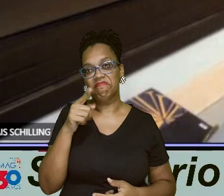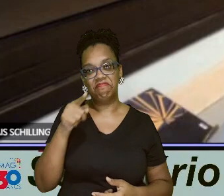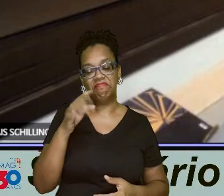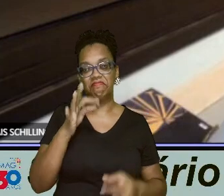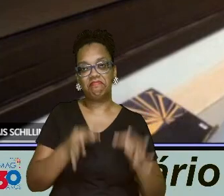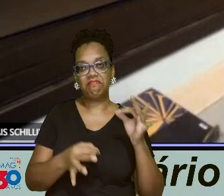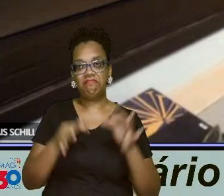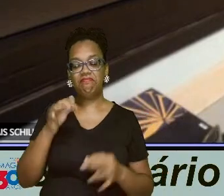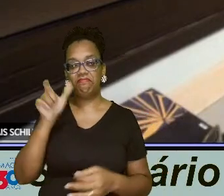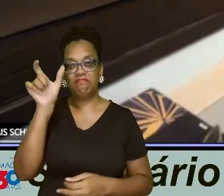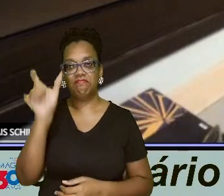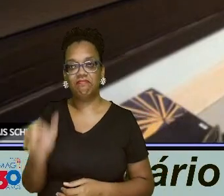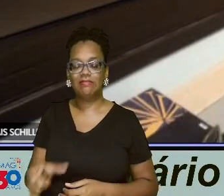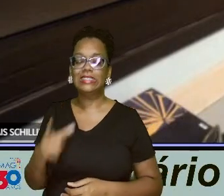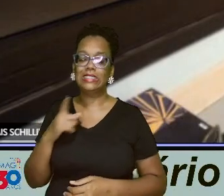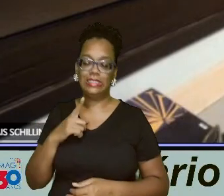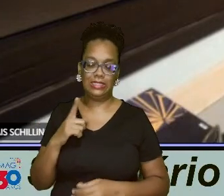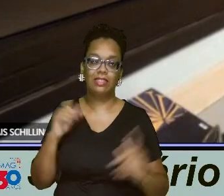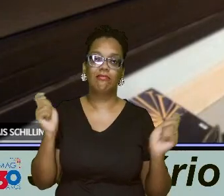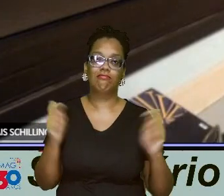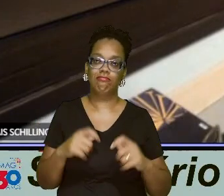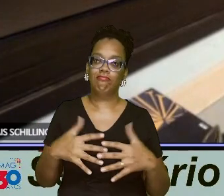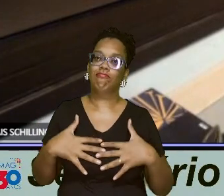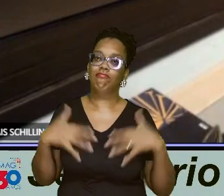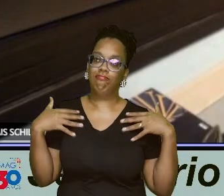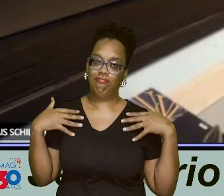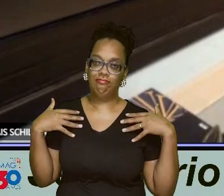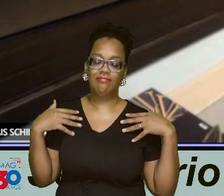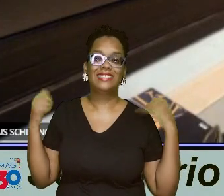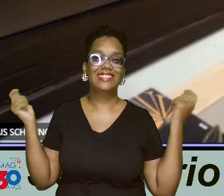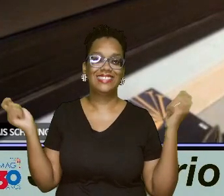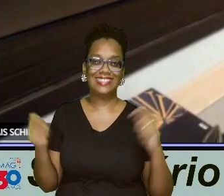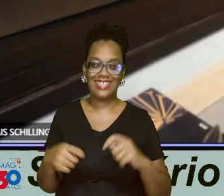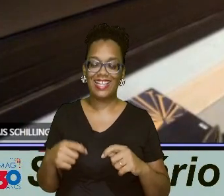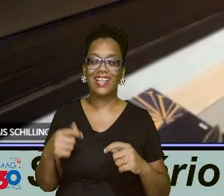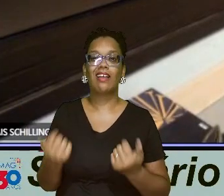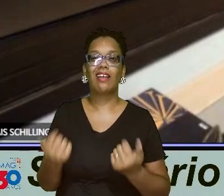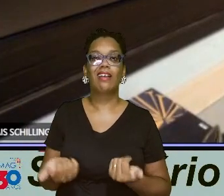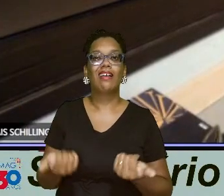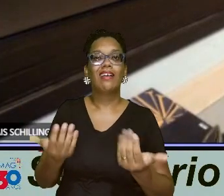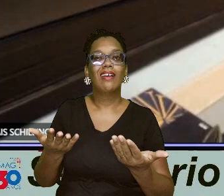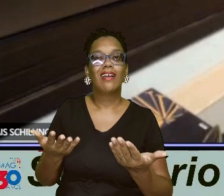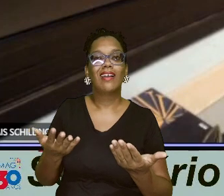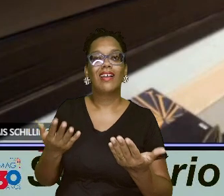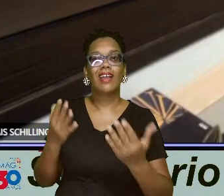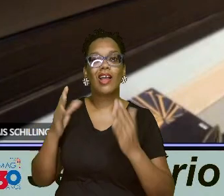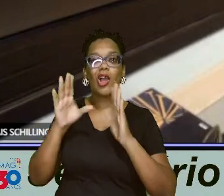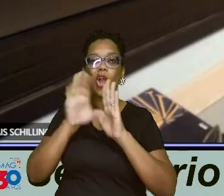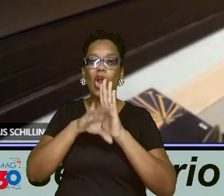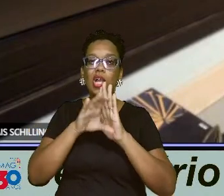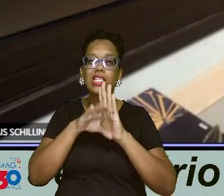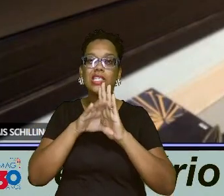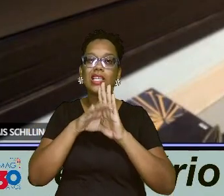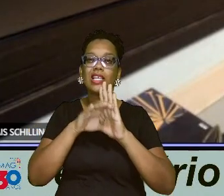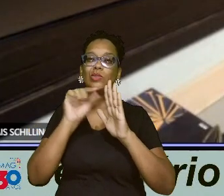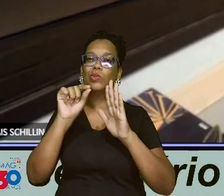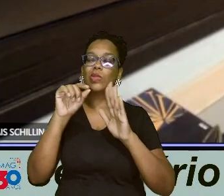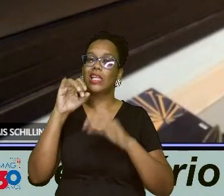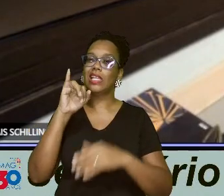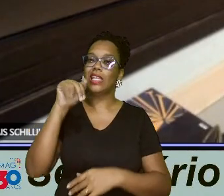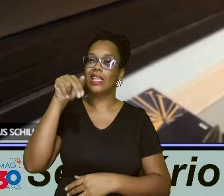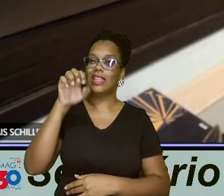tem todo esse mérito, não é? De nos trazer esse conceito de